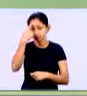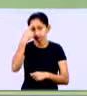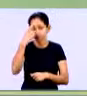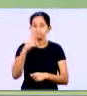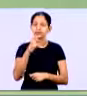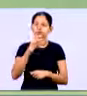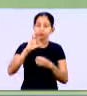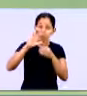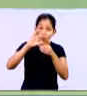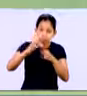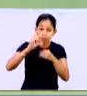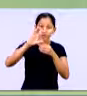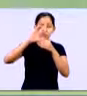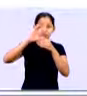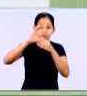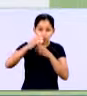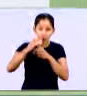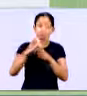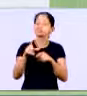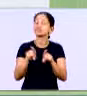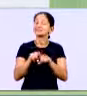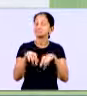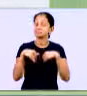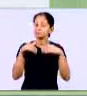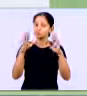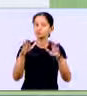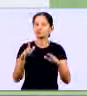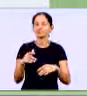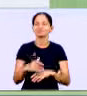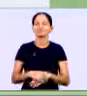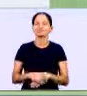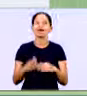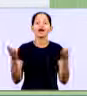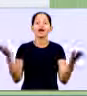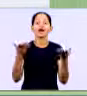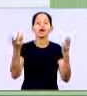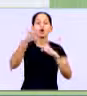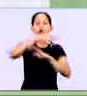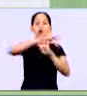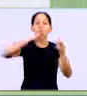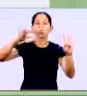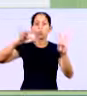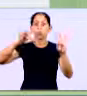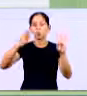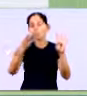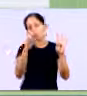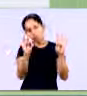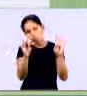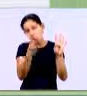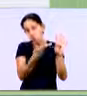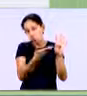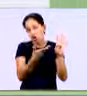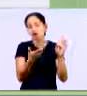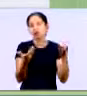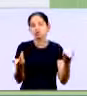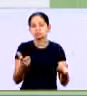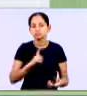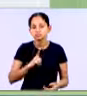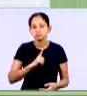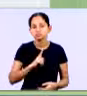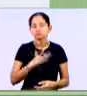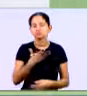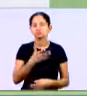nos conceitos, viu? A prova tem muito conceito. Aqui tem um quadro, né? Então, a produção